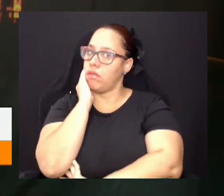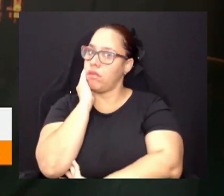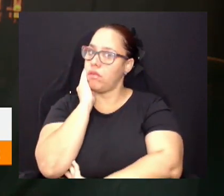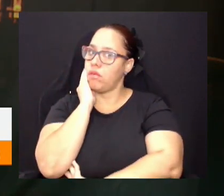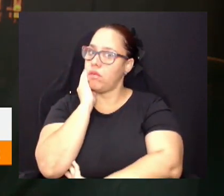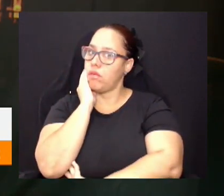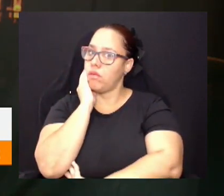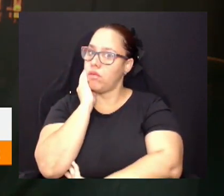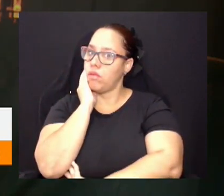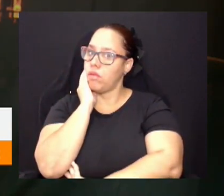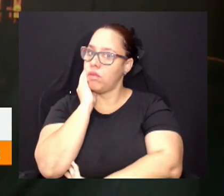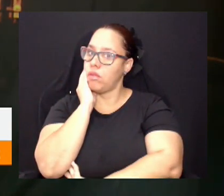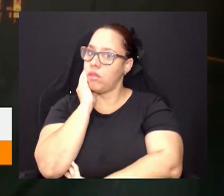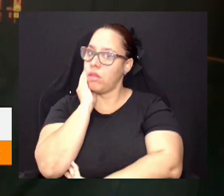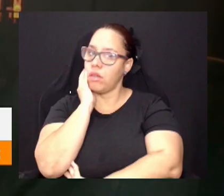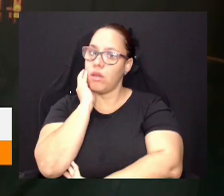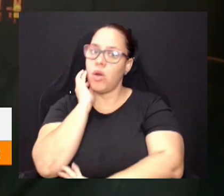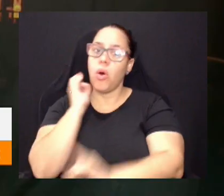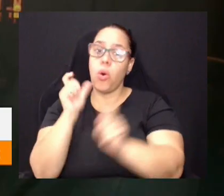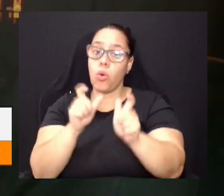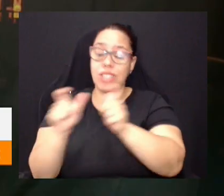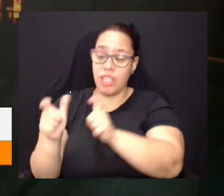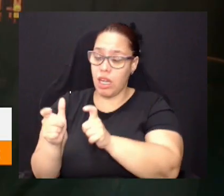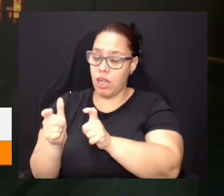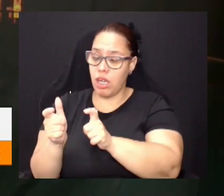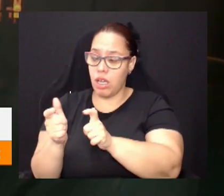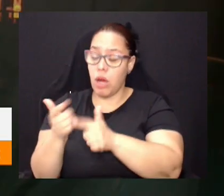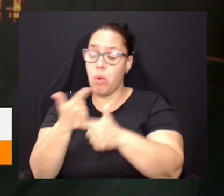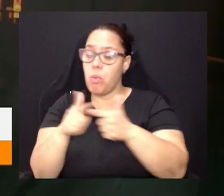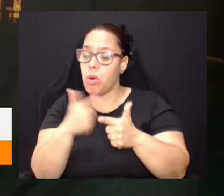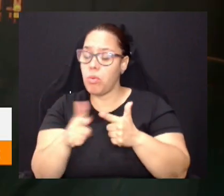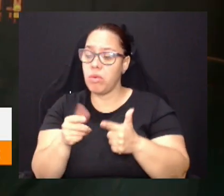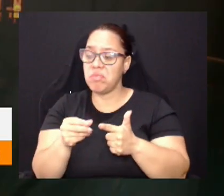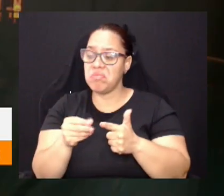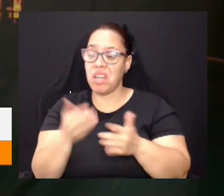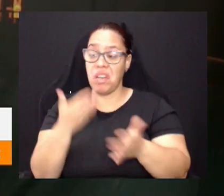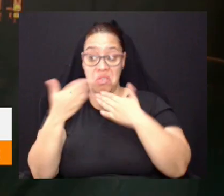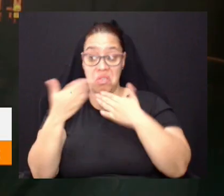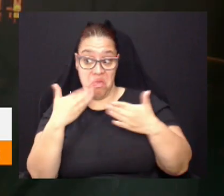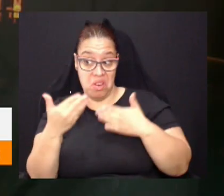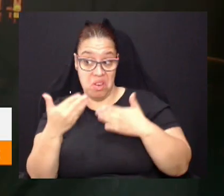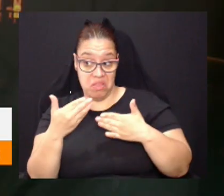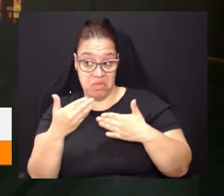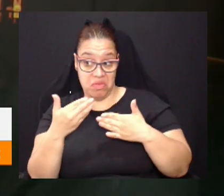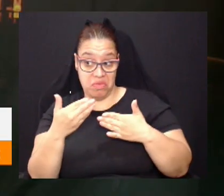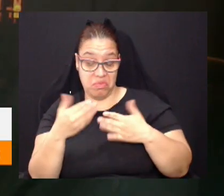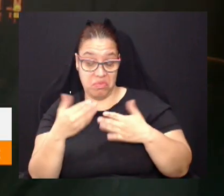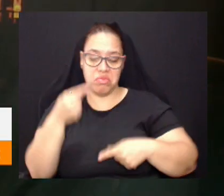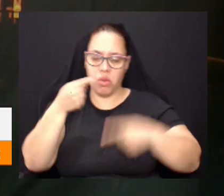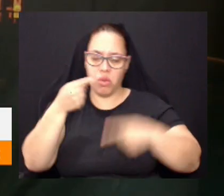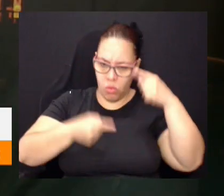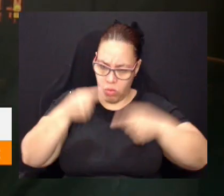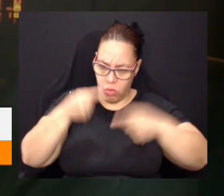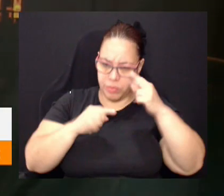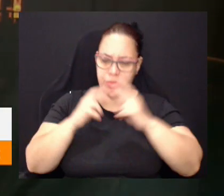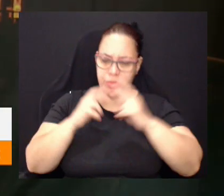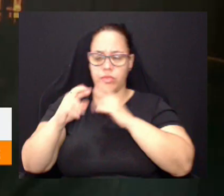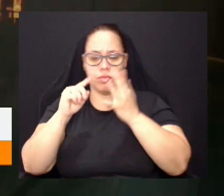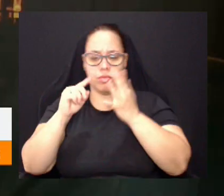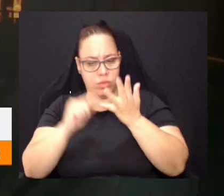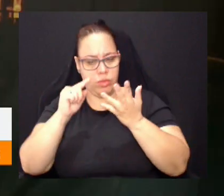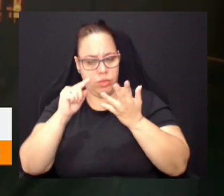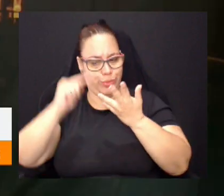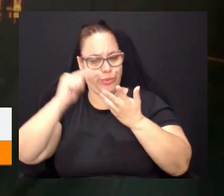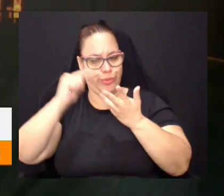Onde está? Onde está o problema aí? Nas conversas, vamos discutir a relação, vamos pontuar aí o que é melhor